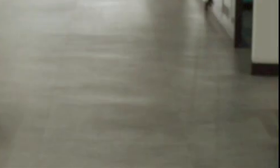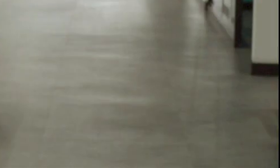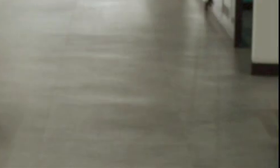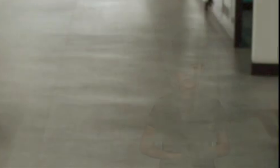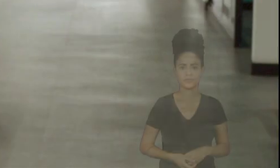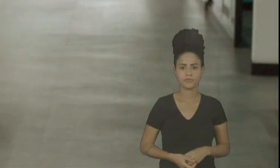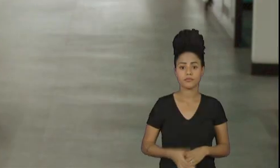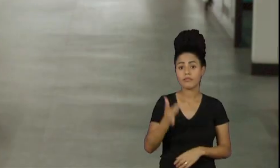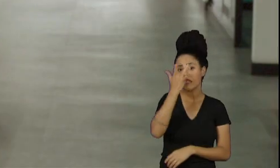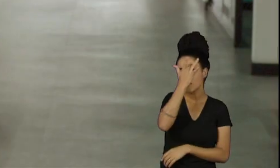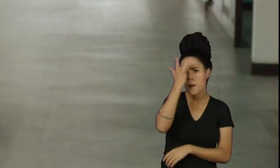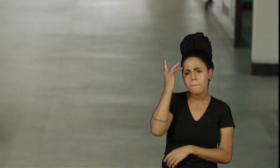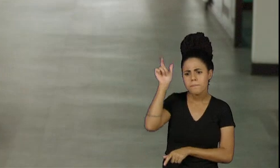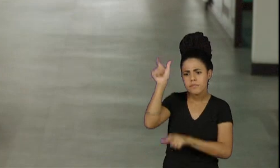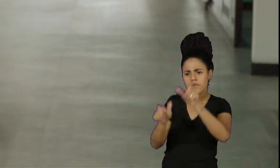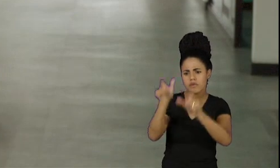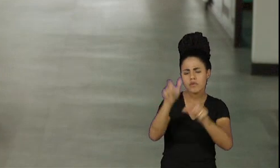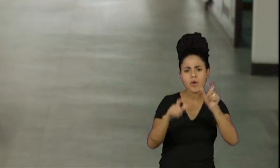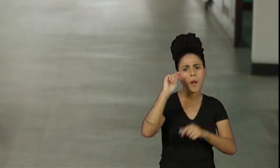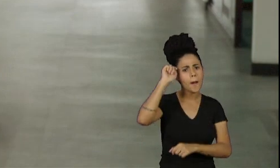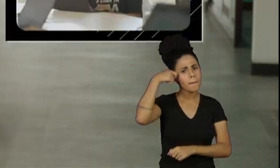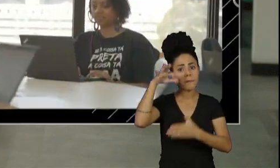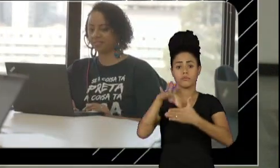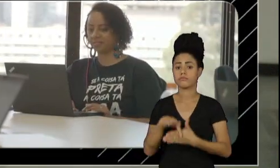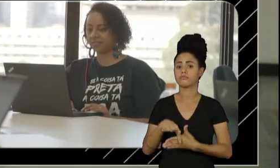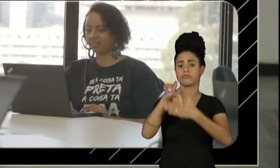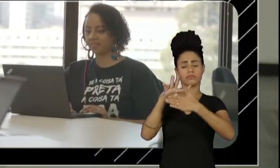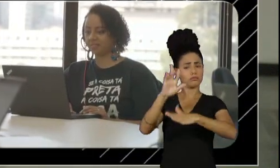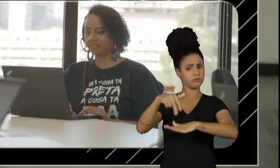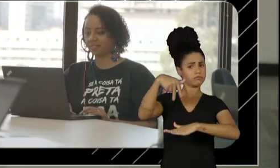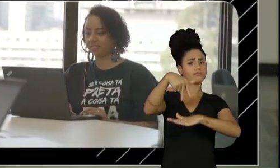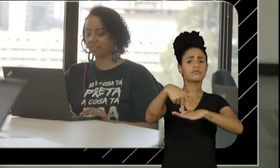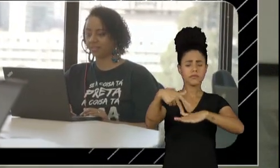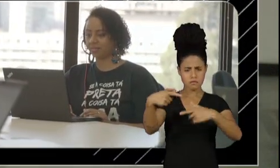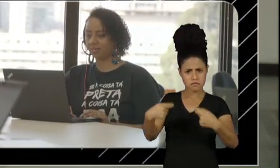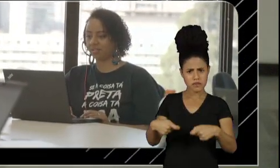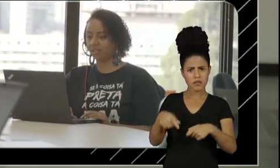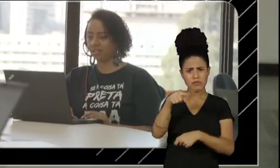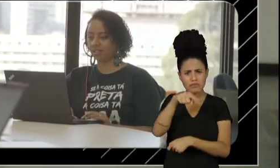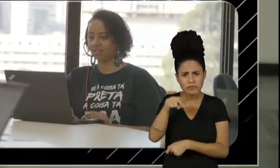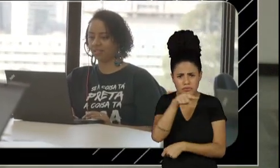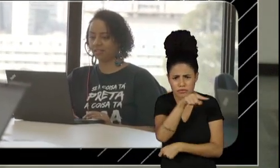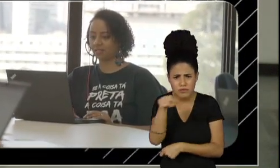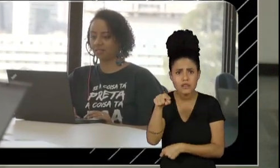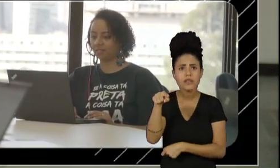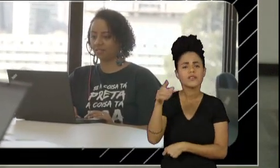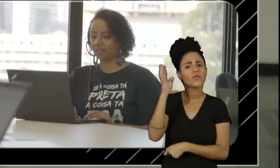Pessoas negras têm que ocupar espaços de liderança. Quando